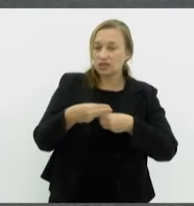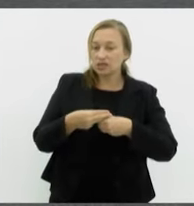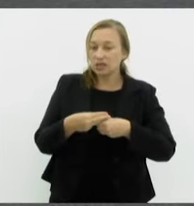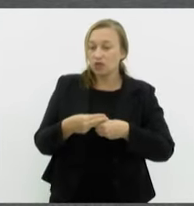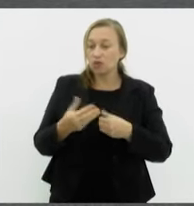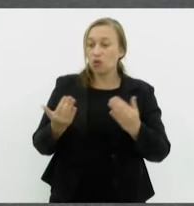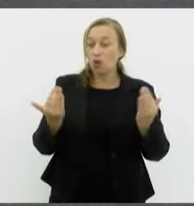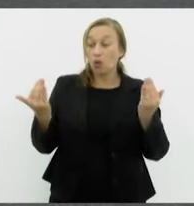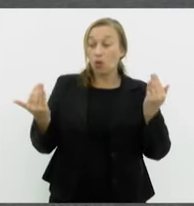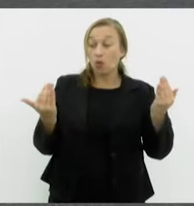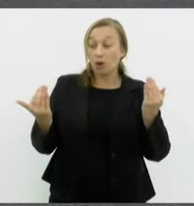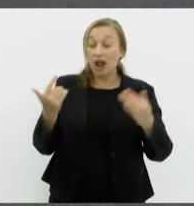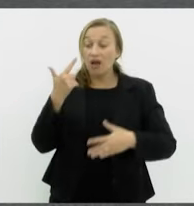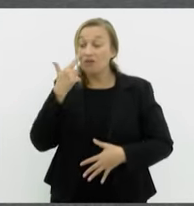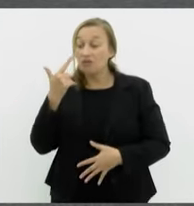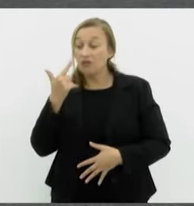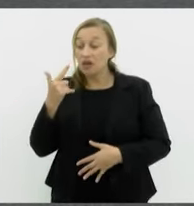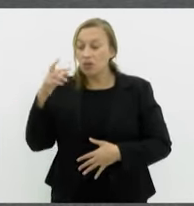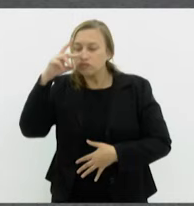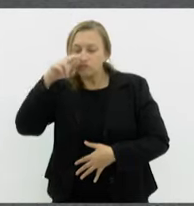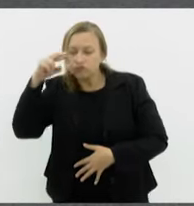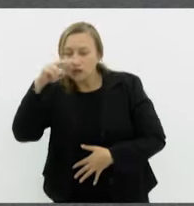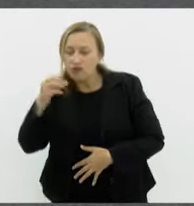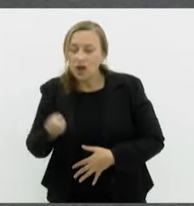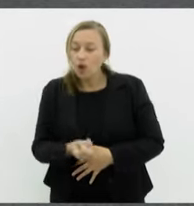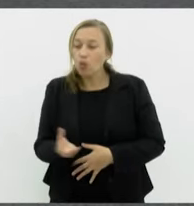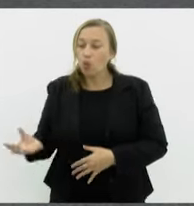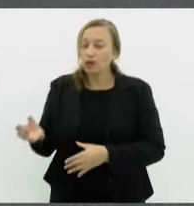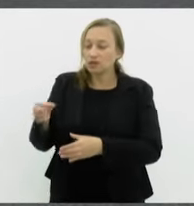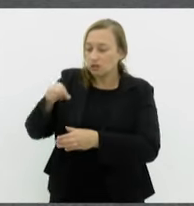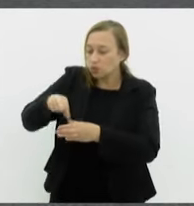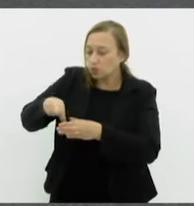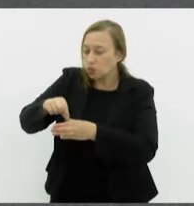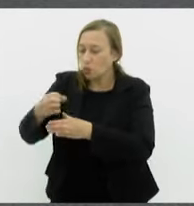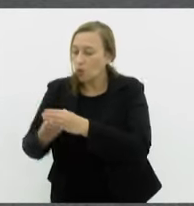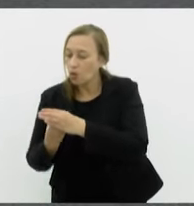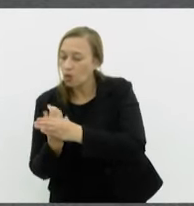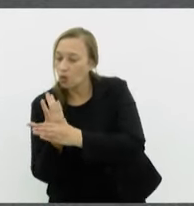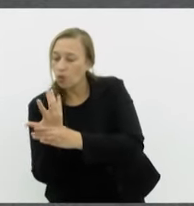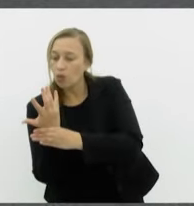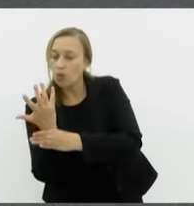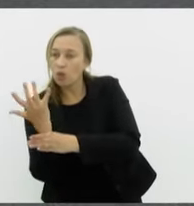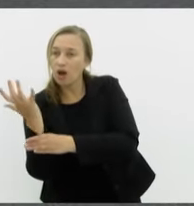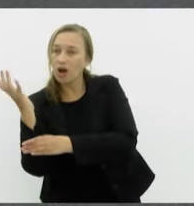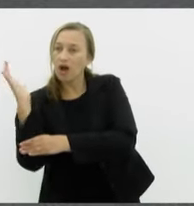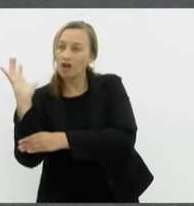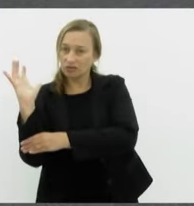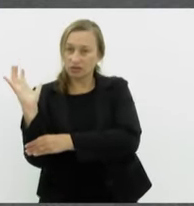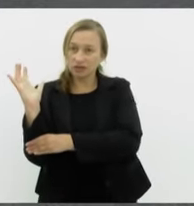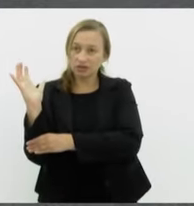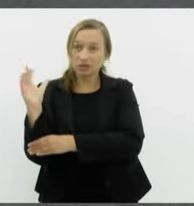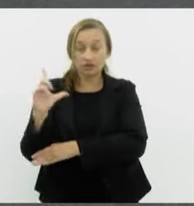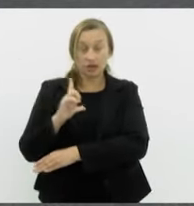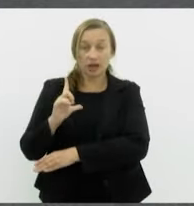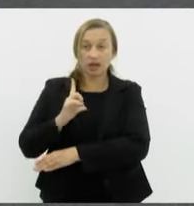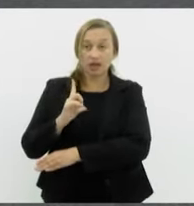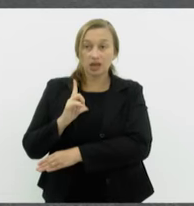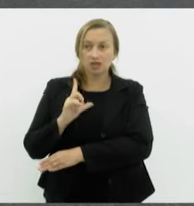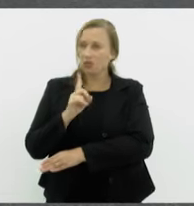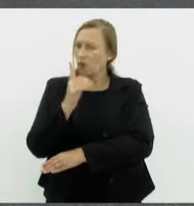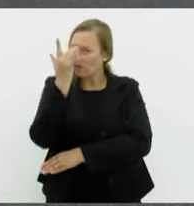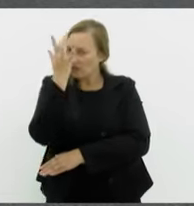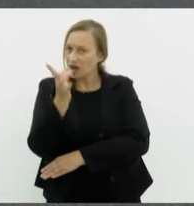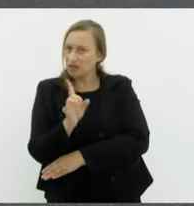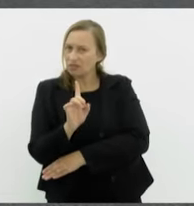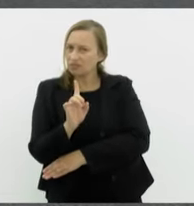quantas árvores plantou, né? Ou algo do estilo, quantos hortos estimulou. Então, não é uma coisa fácil, mas